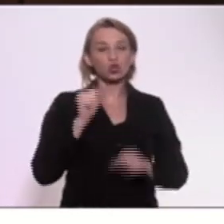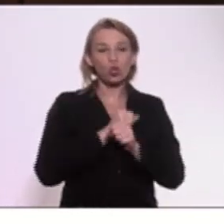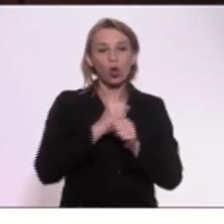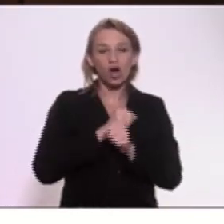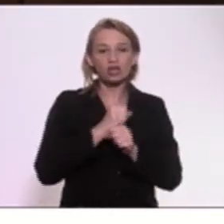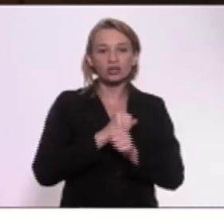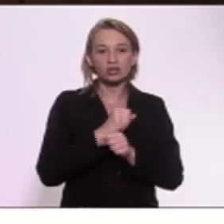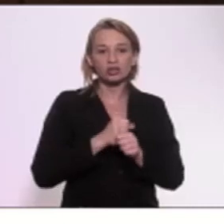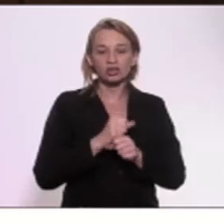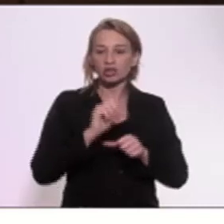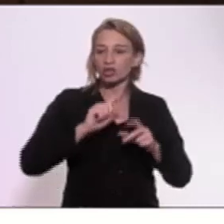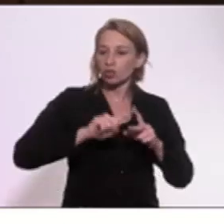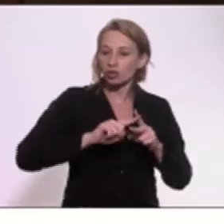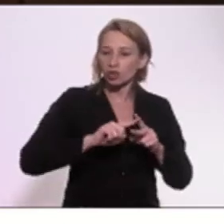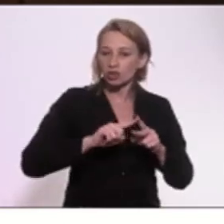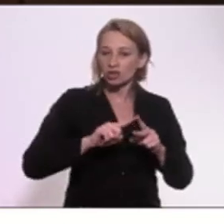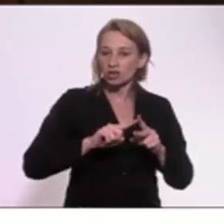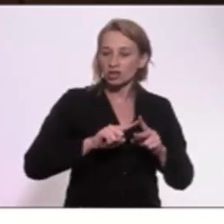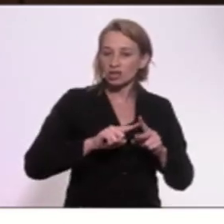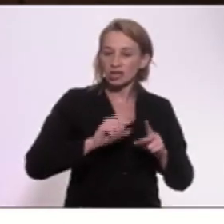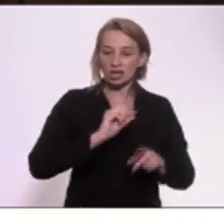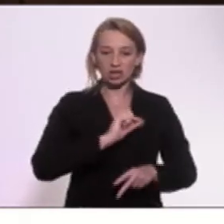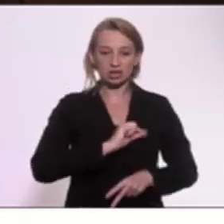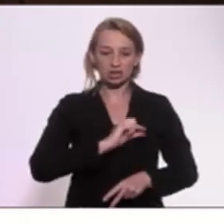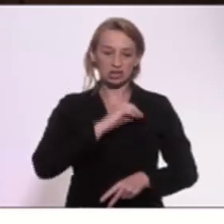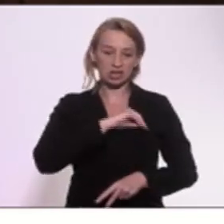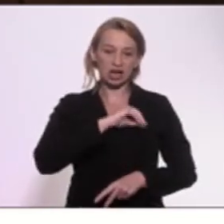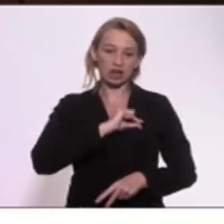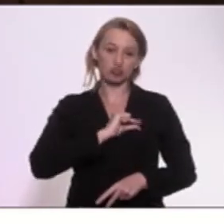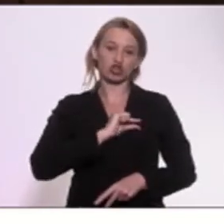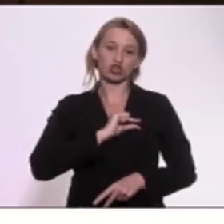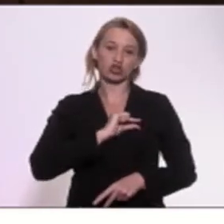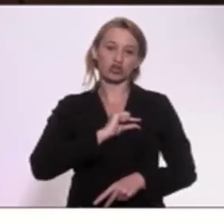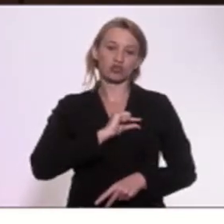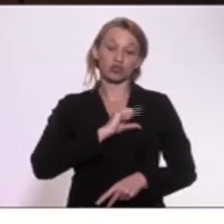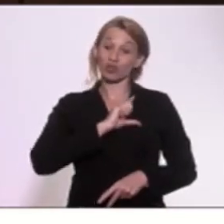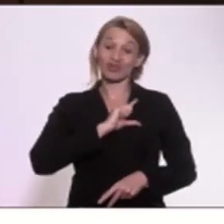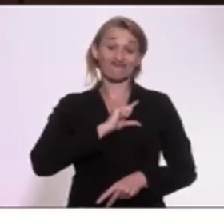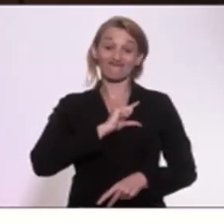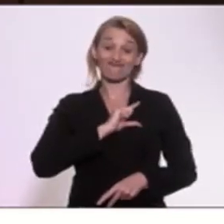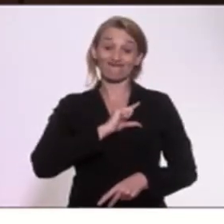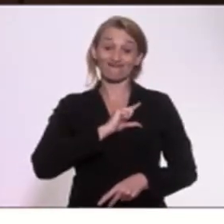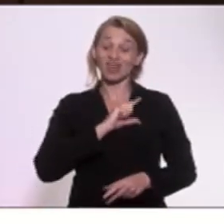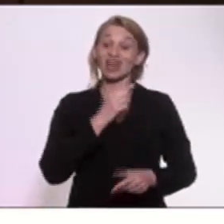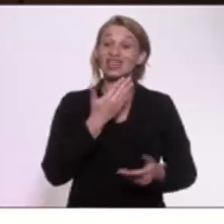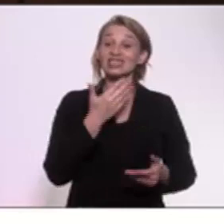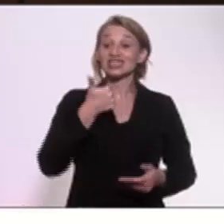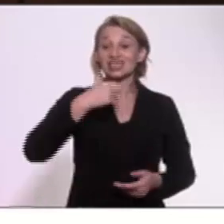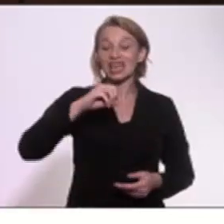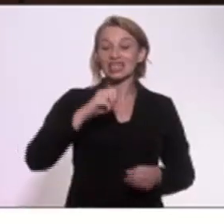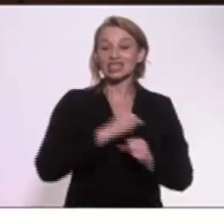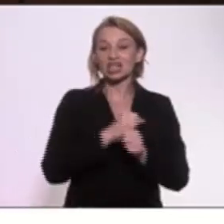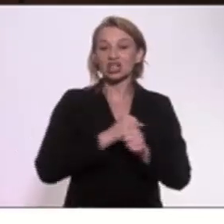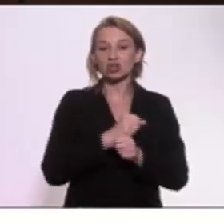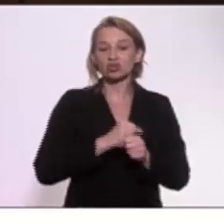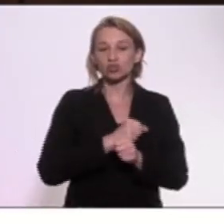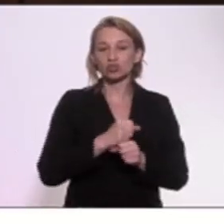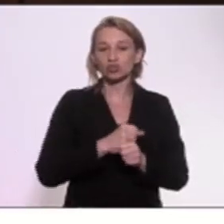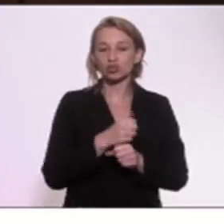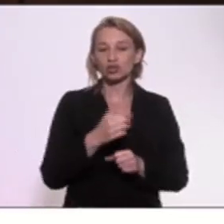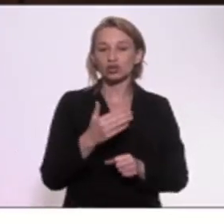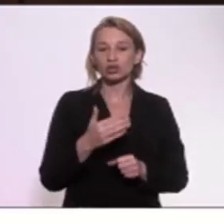anos sem reajuste, com mais de 30% de perdas, há 10 anos sem reajuste na alimentação.